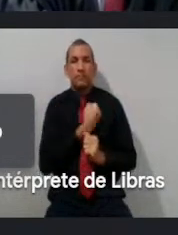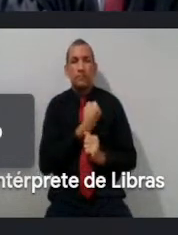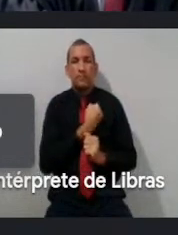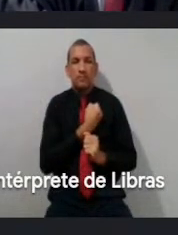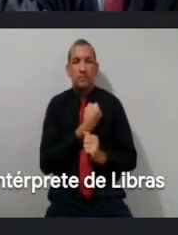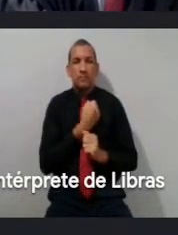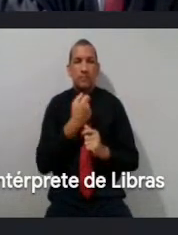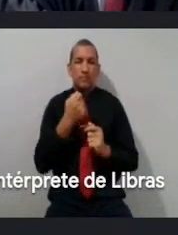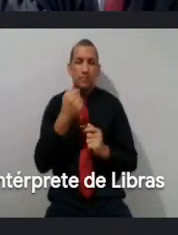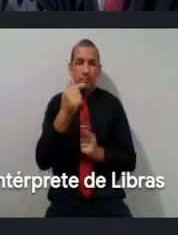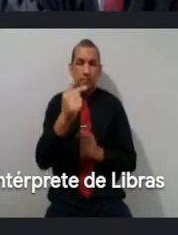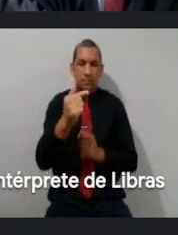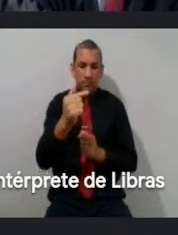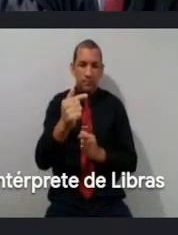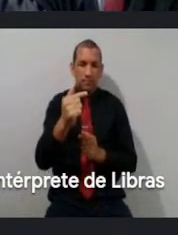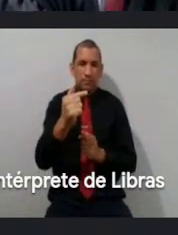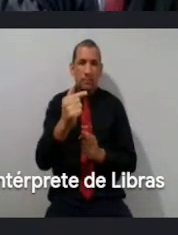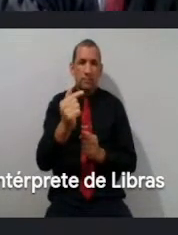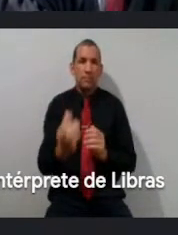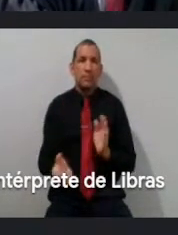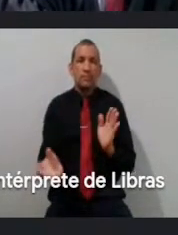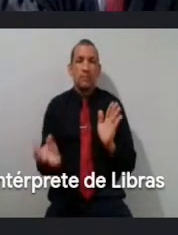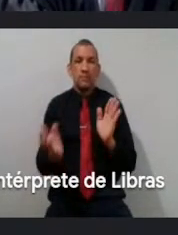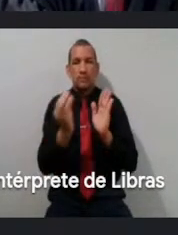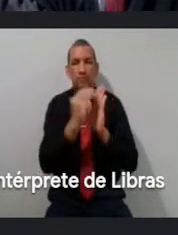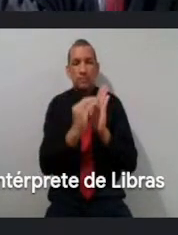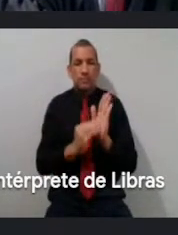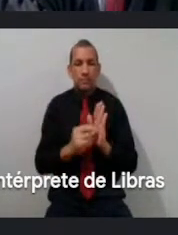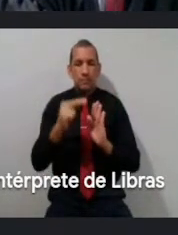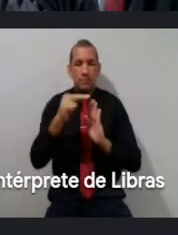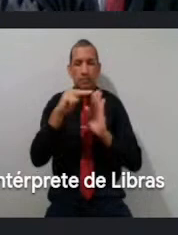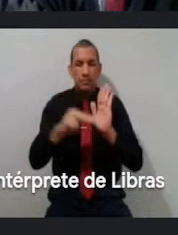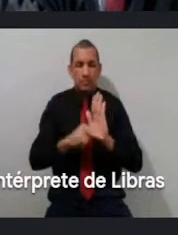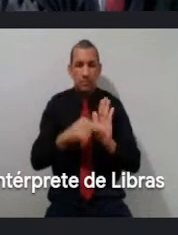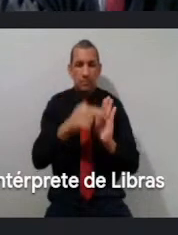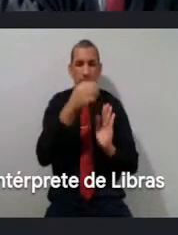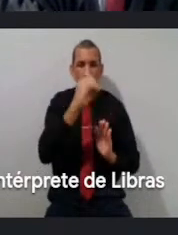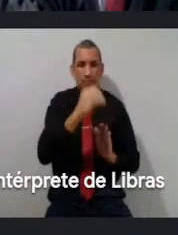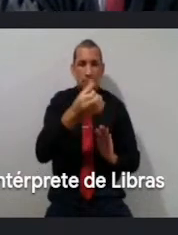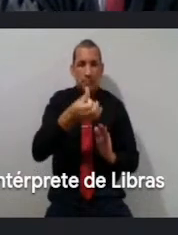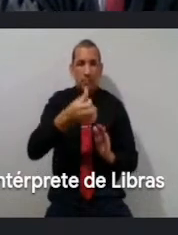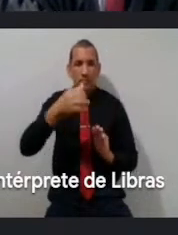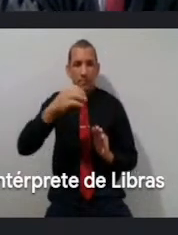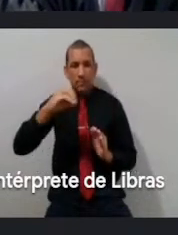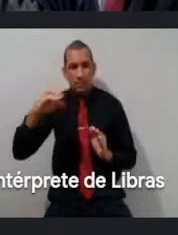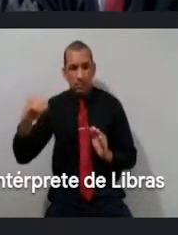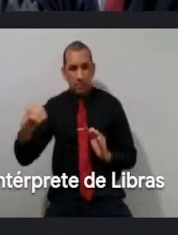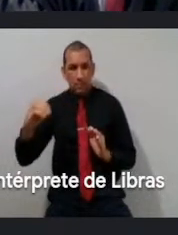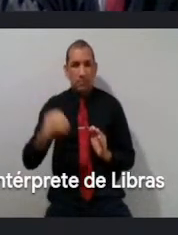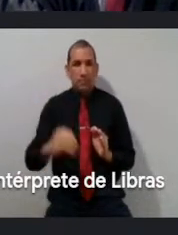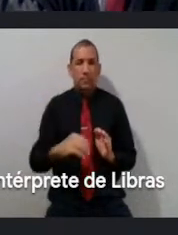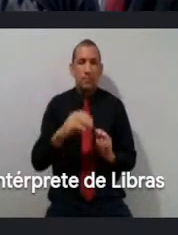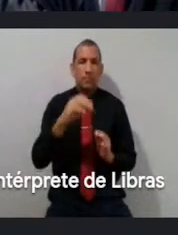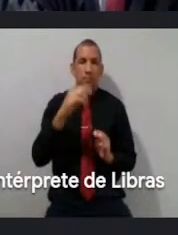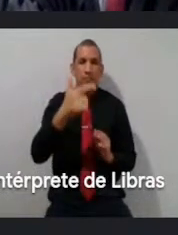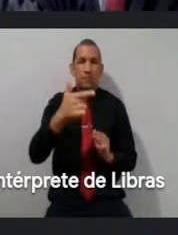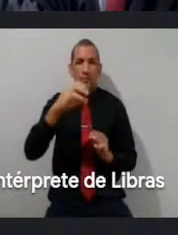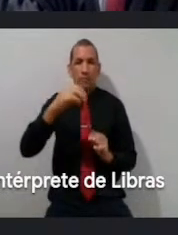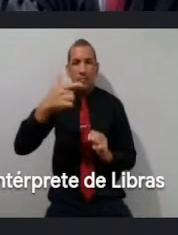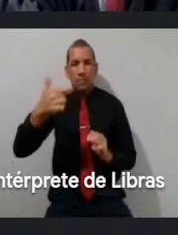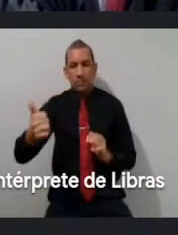administrativo e tem 787 instrução normativa 0672 38 de 76 pontos